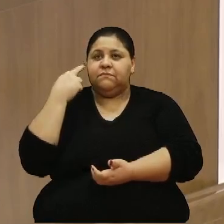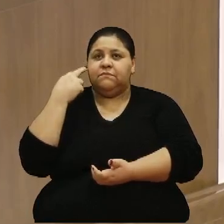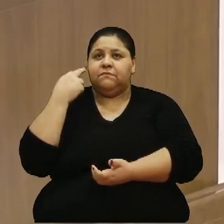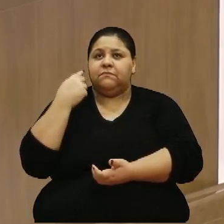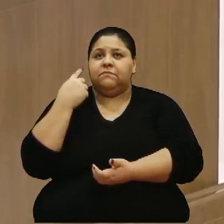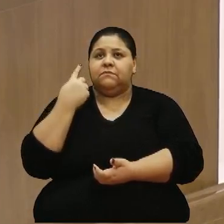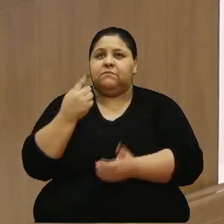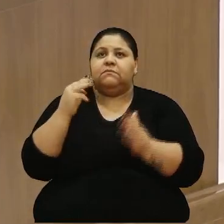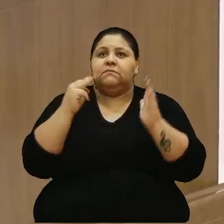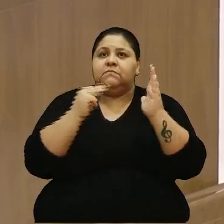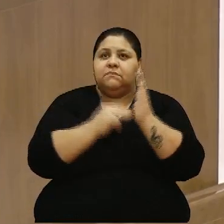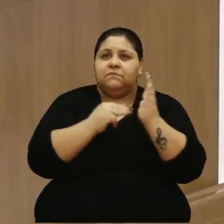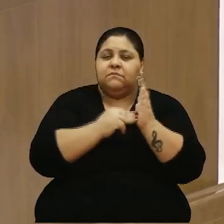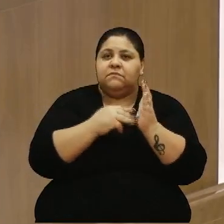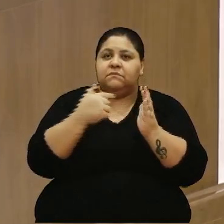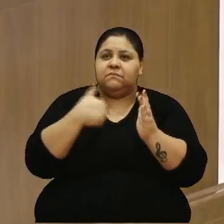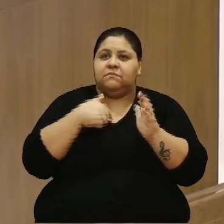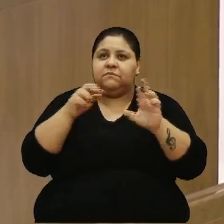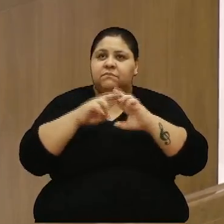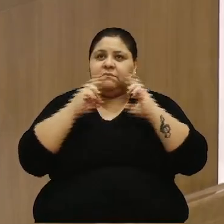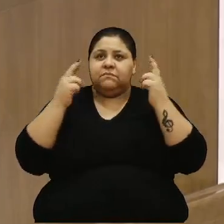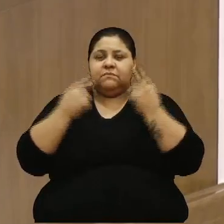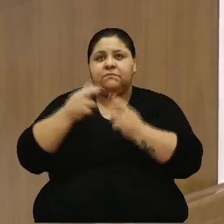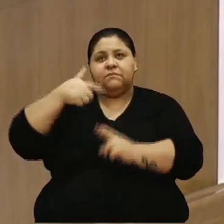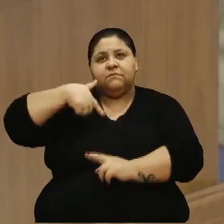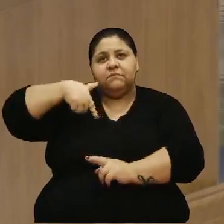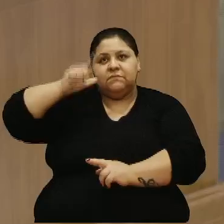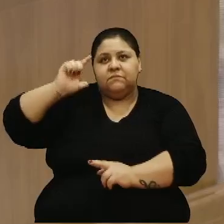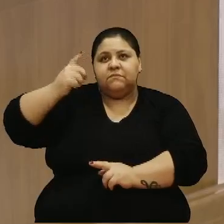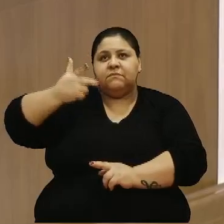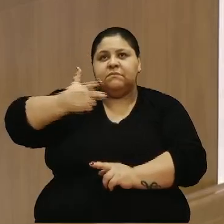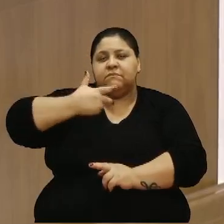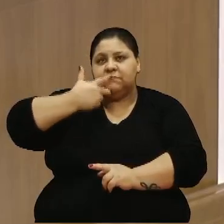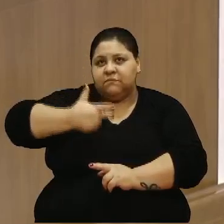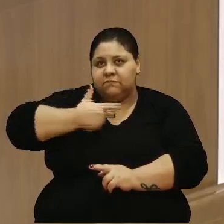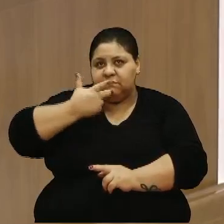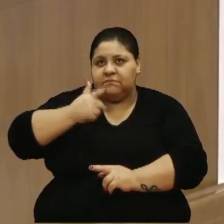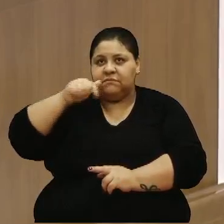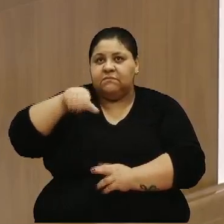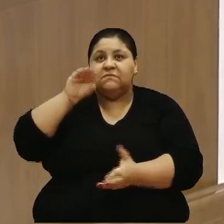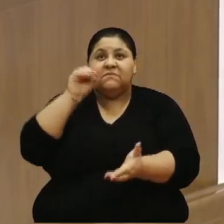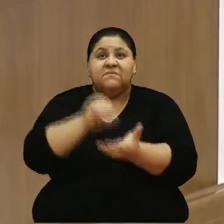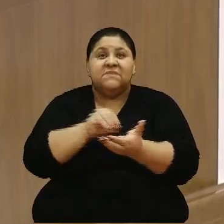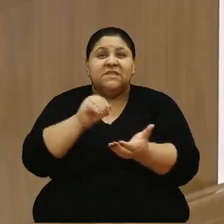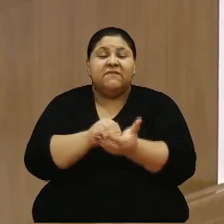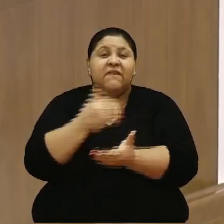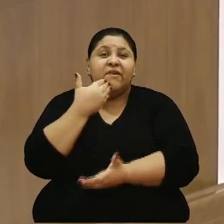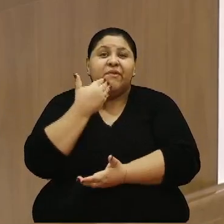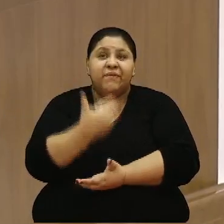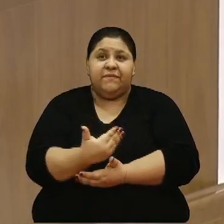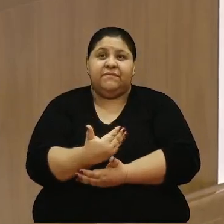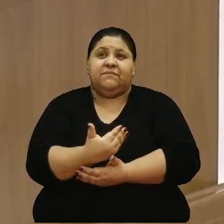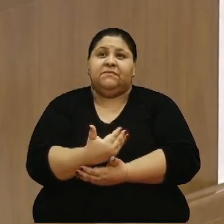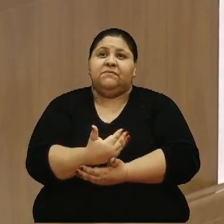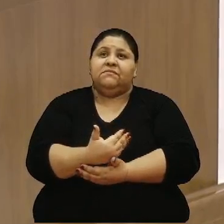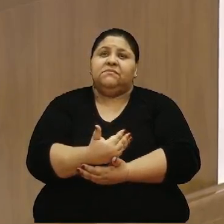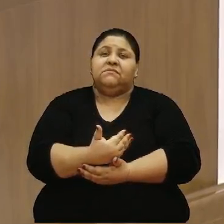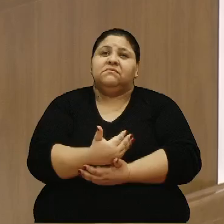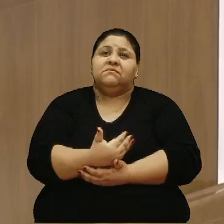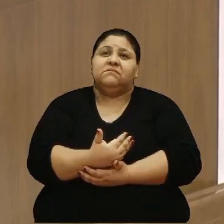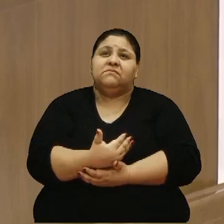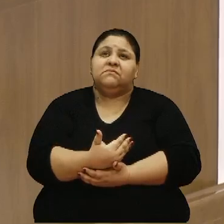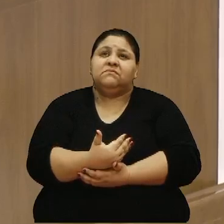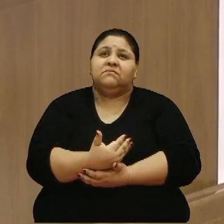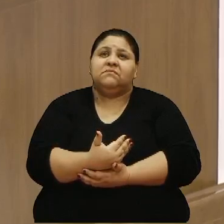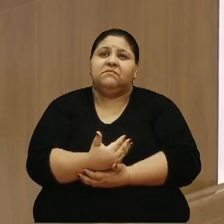motivos do meu grande expediente de ontem, da minha fala, sobre essa falta de instrução e